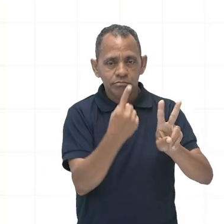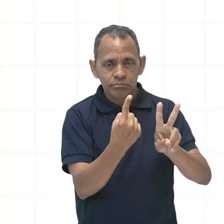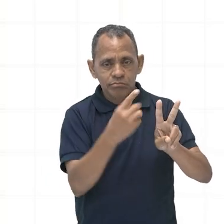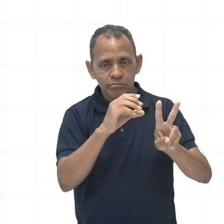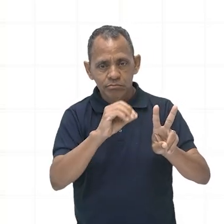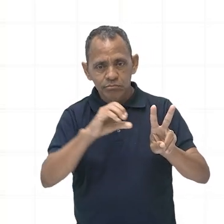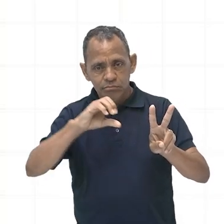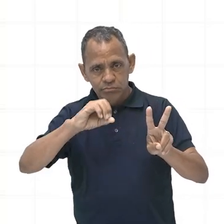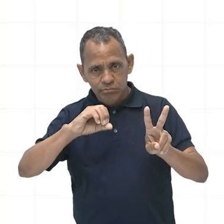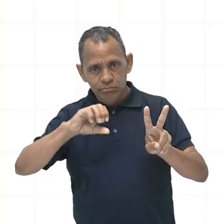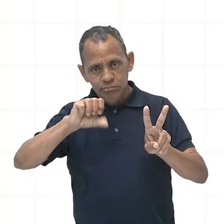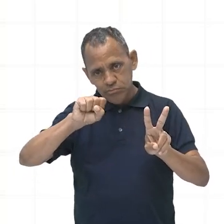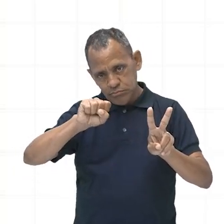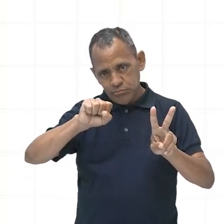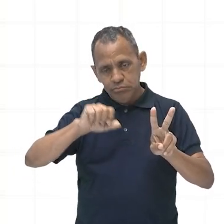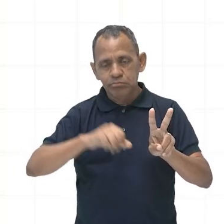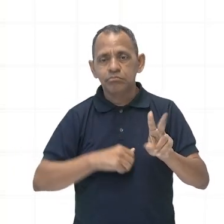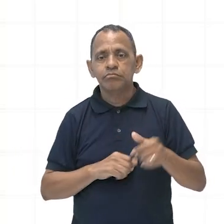1008.